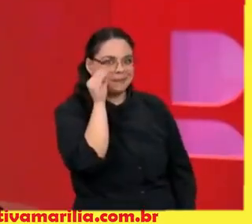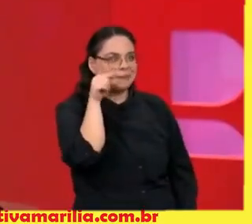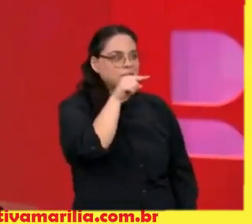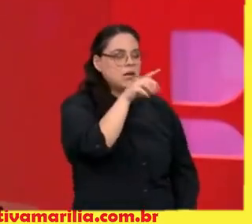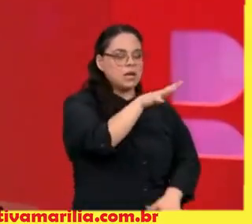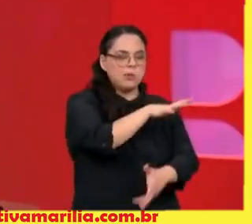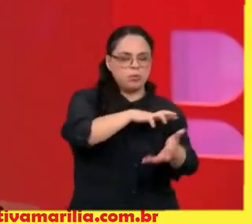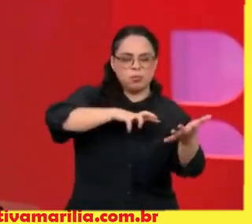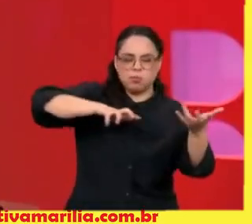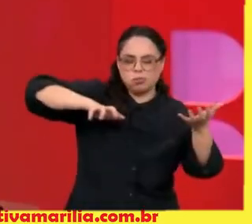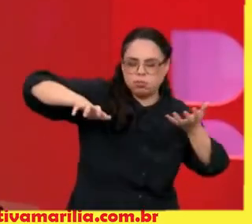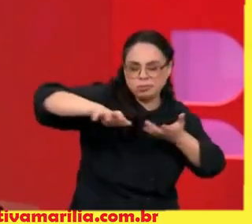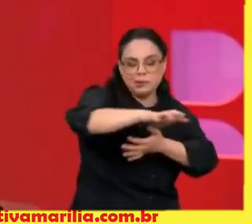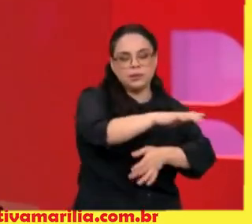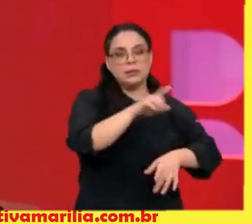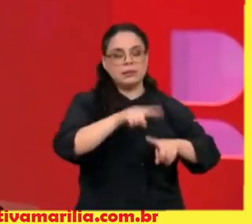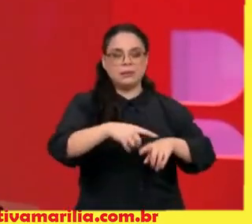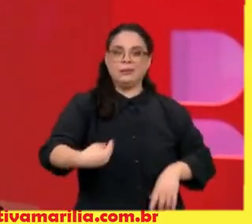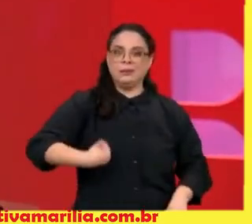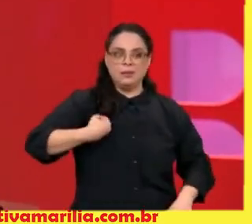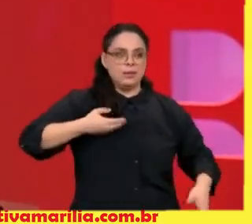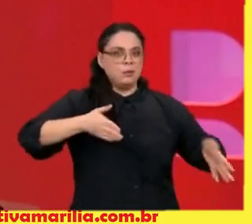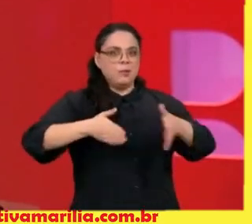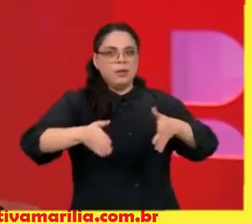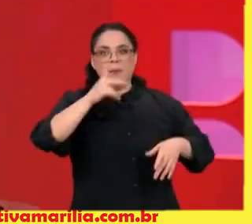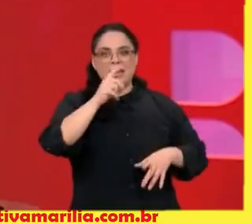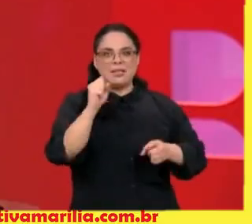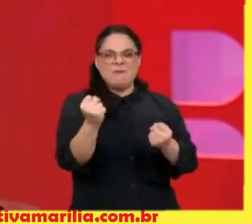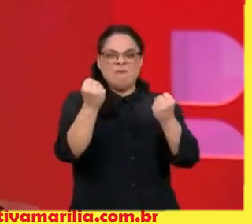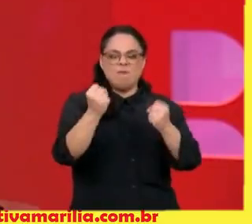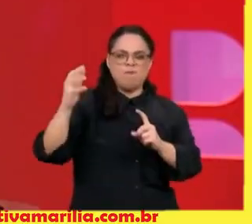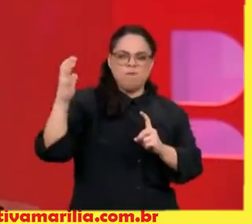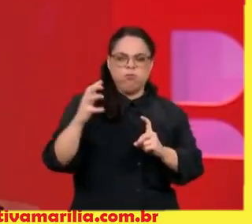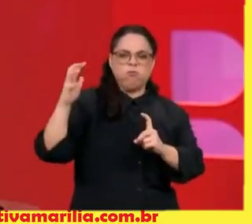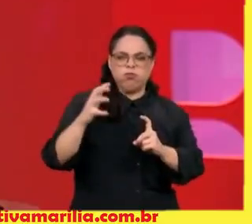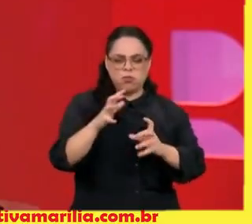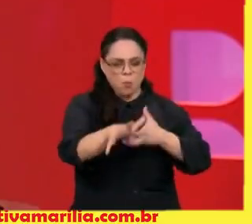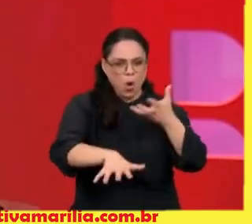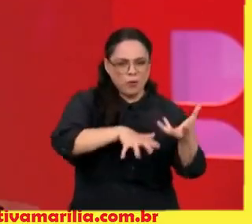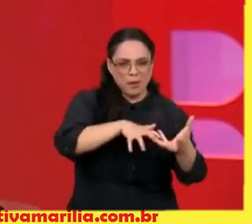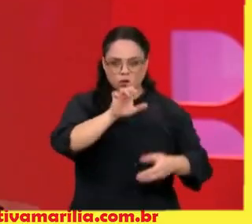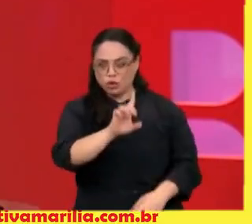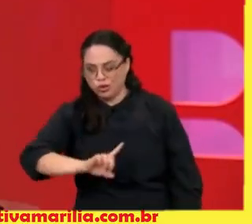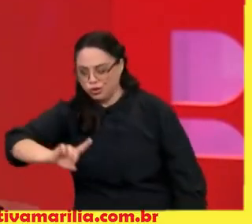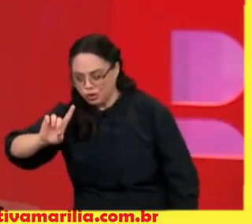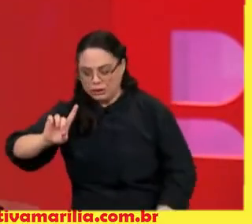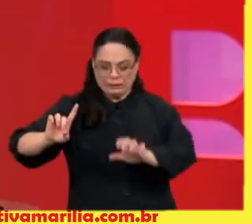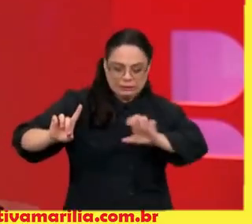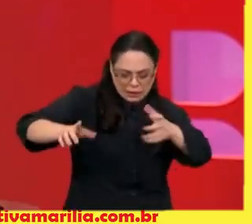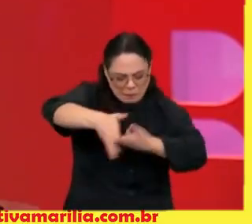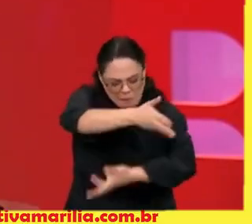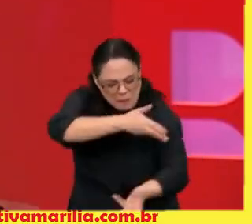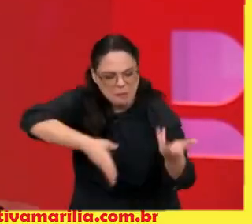na época e a gente vive num momento em que esses movimentos estão, sim, sendo muito pressionados, né? Pela direita e pela esquerda, até para